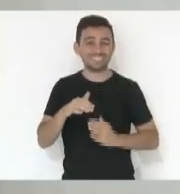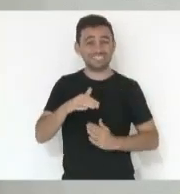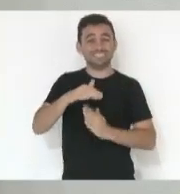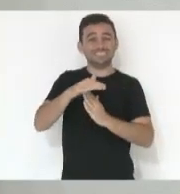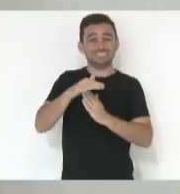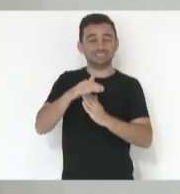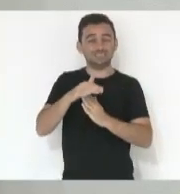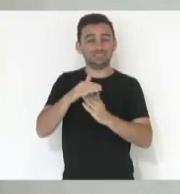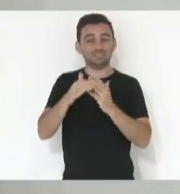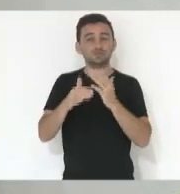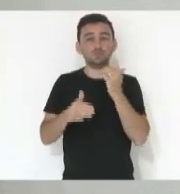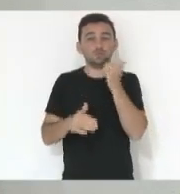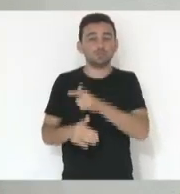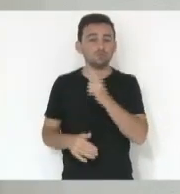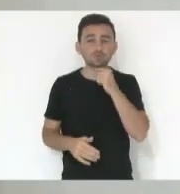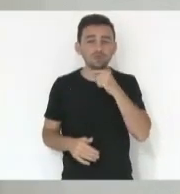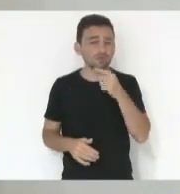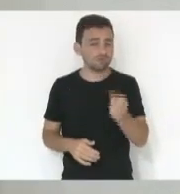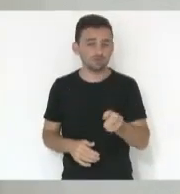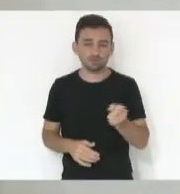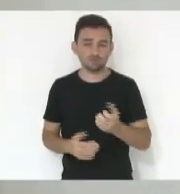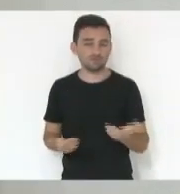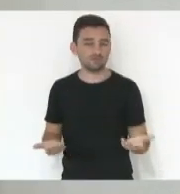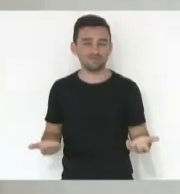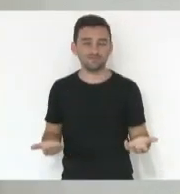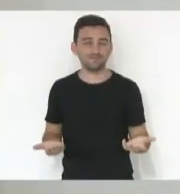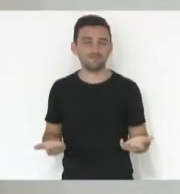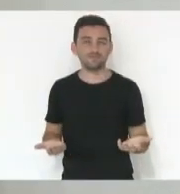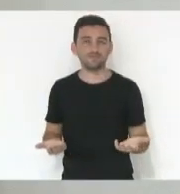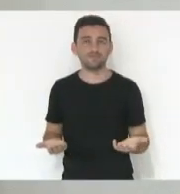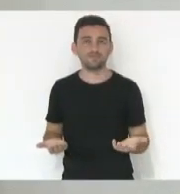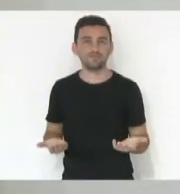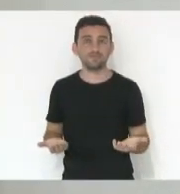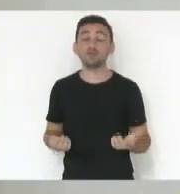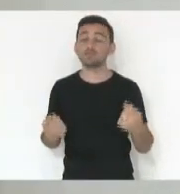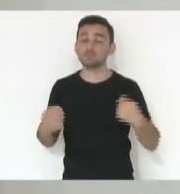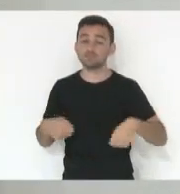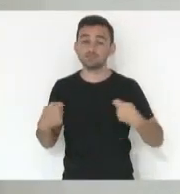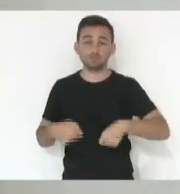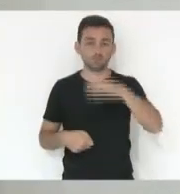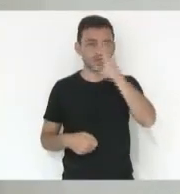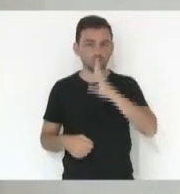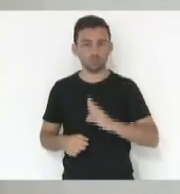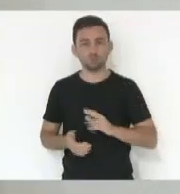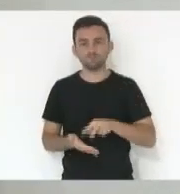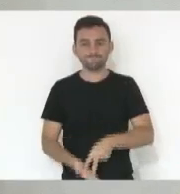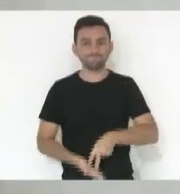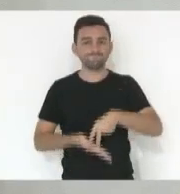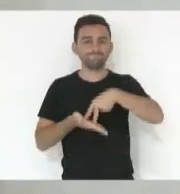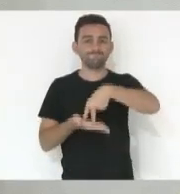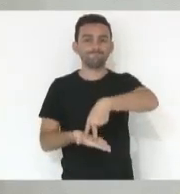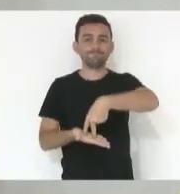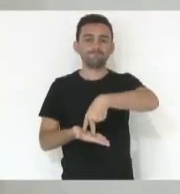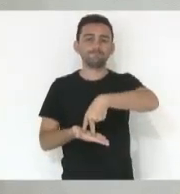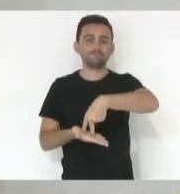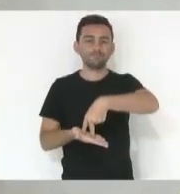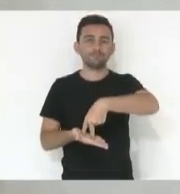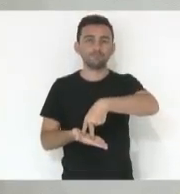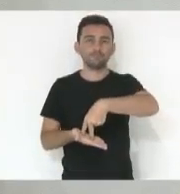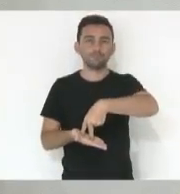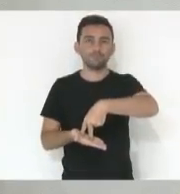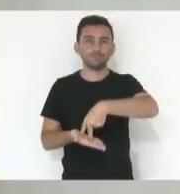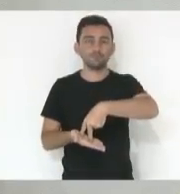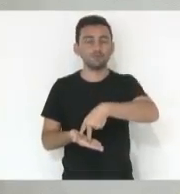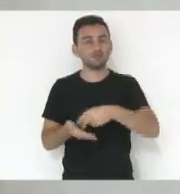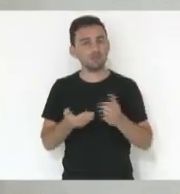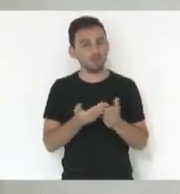de se aposentar. Por isso, é hora de o Brasil se levantar resolutamente e olhar por quem trabalha